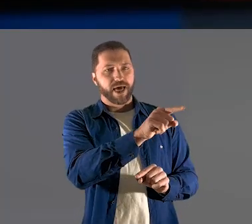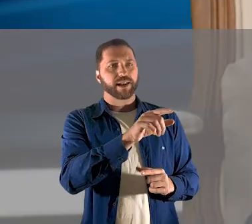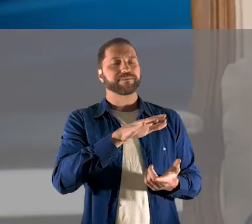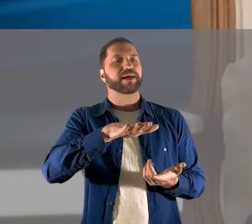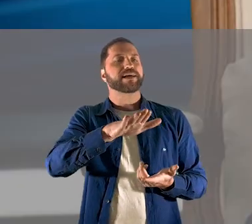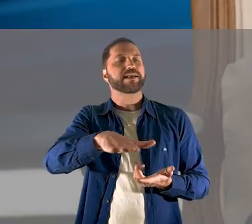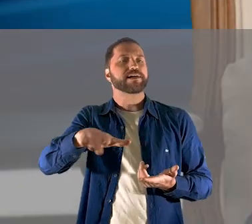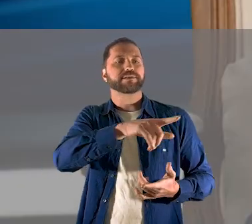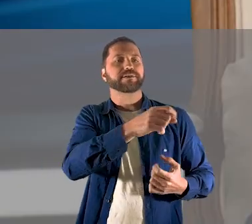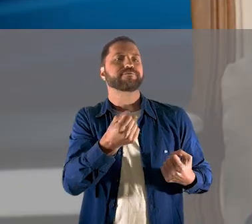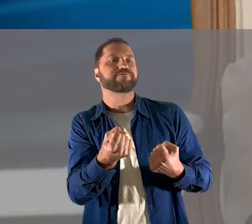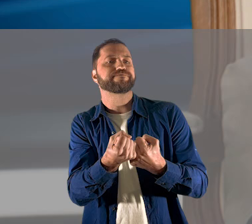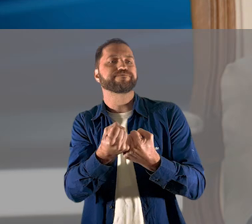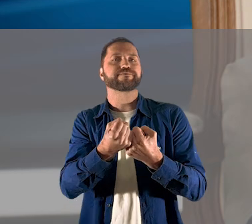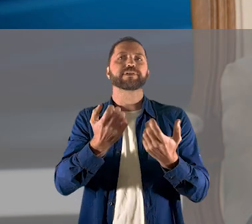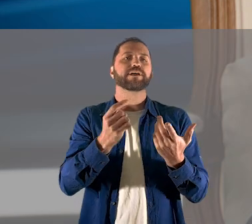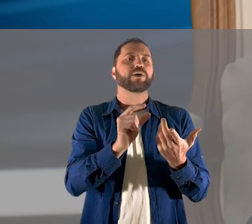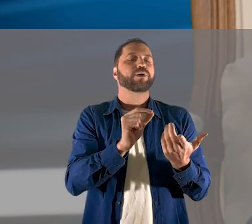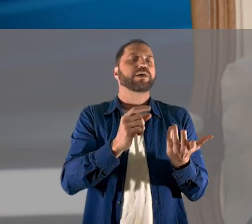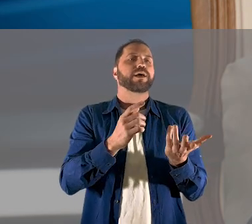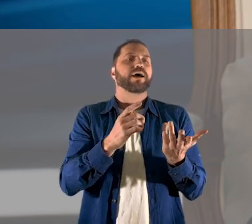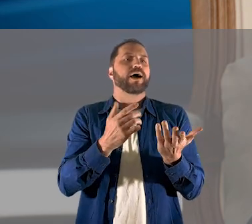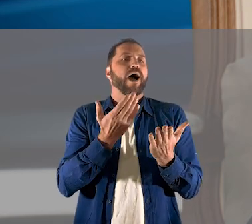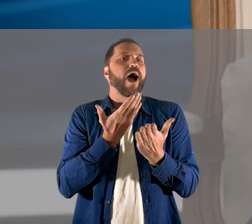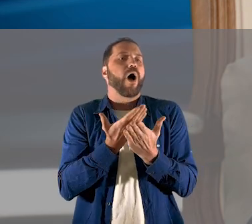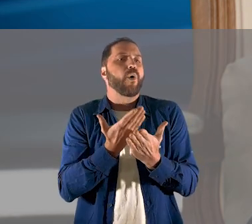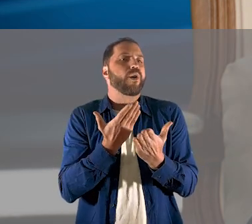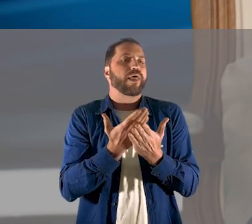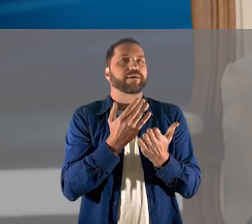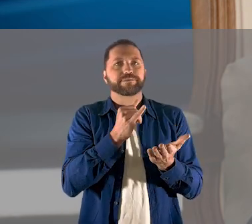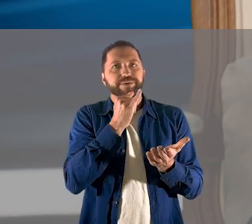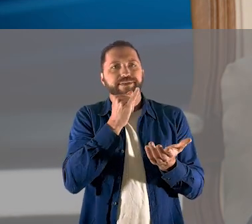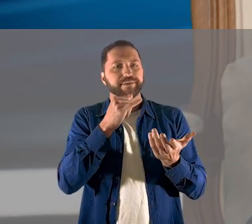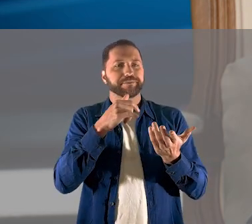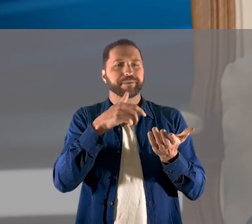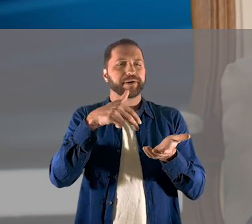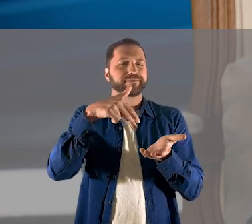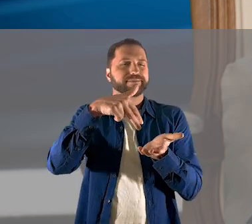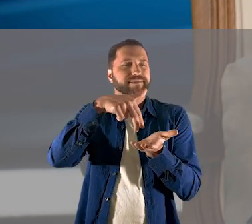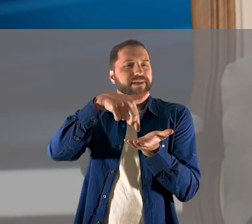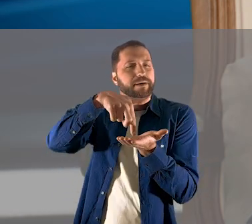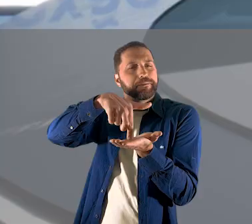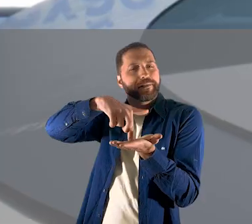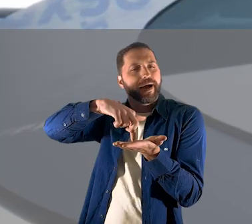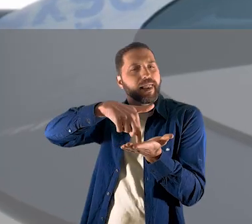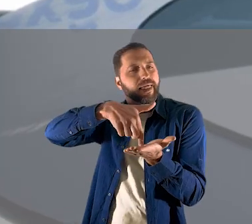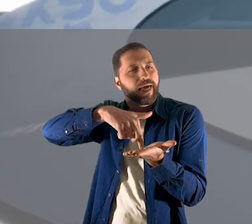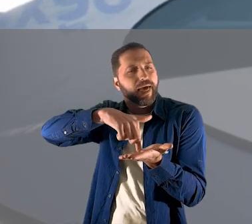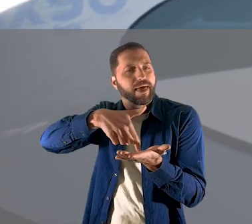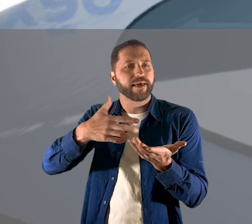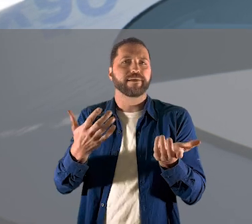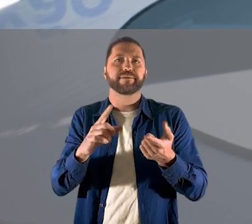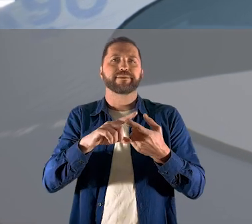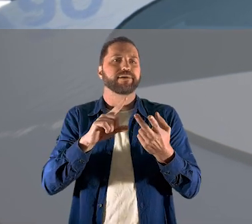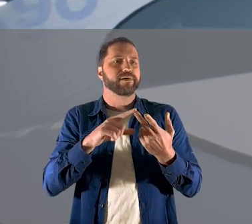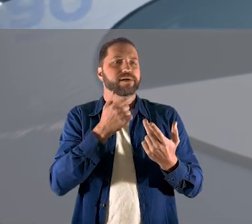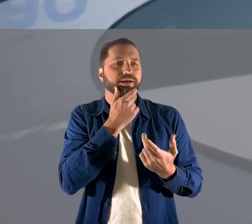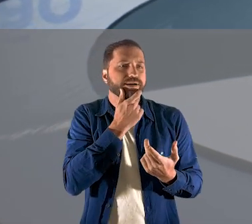auxilia as crianças dando aulas extras curriculares como ballet